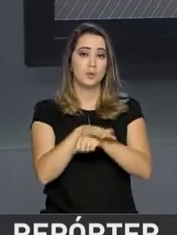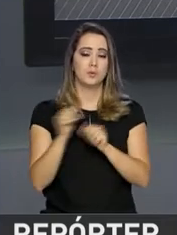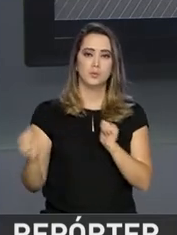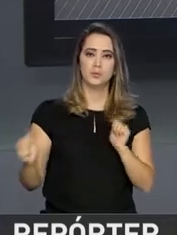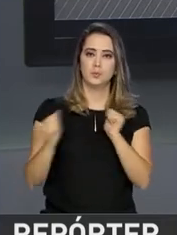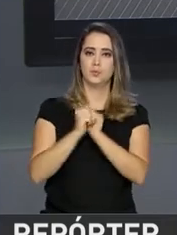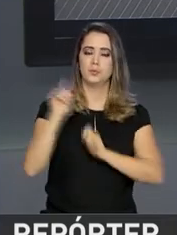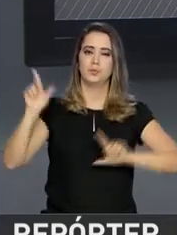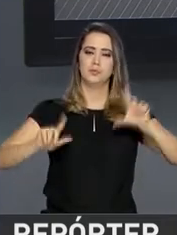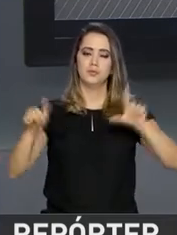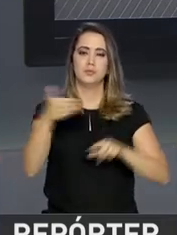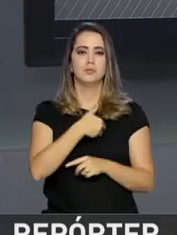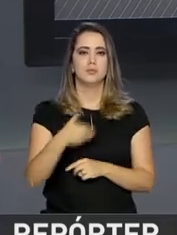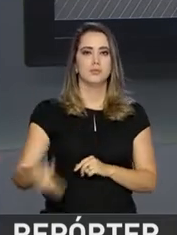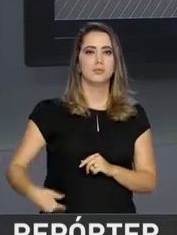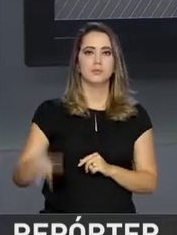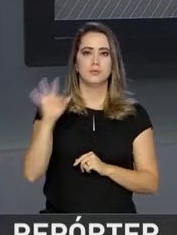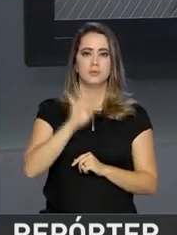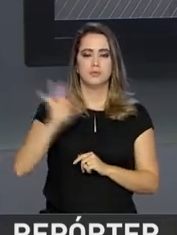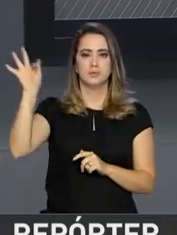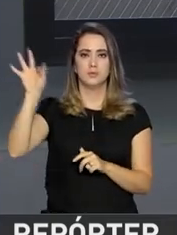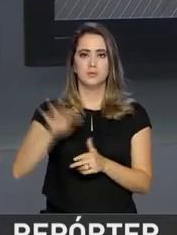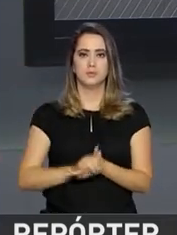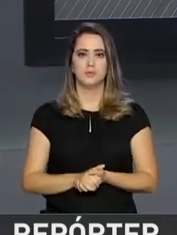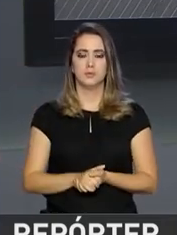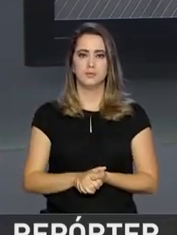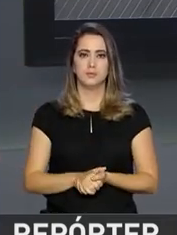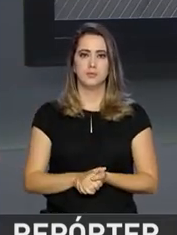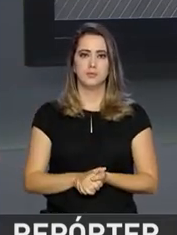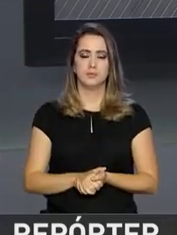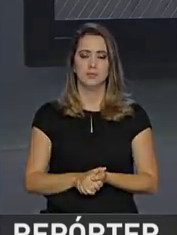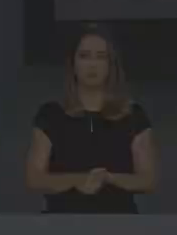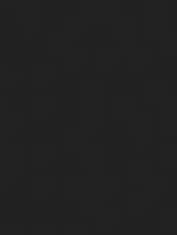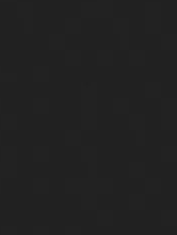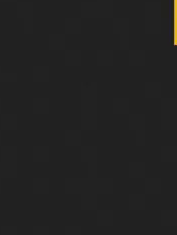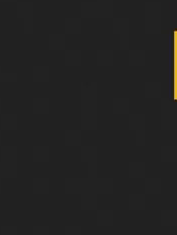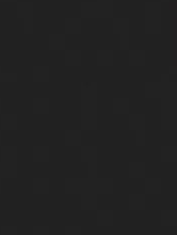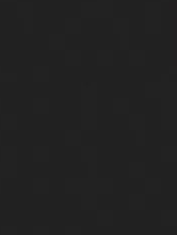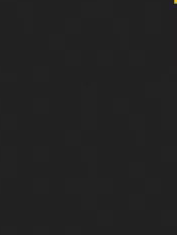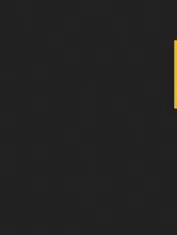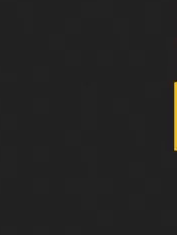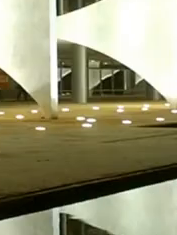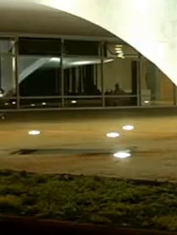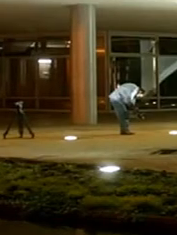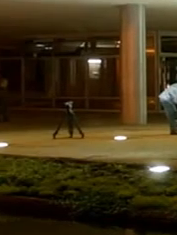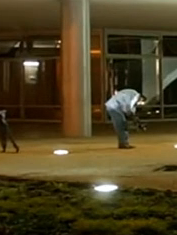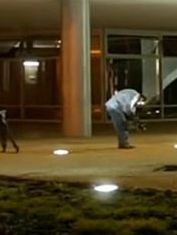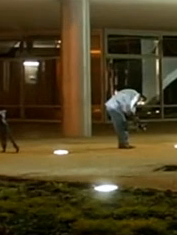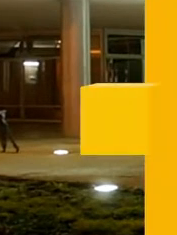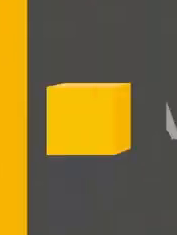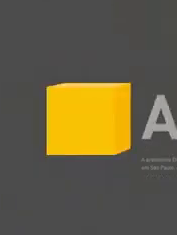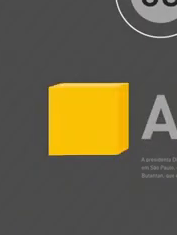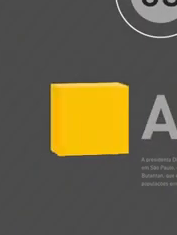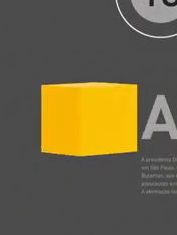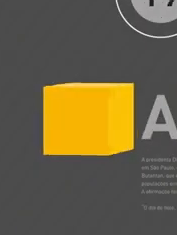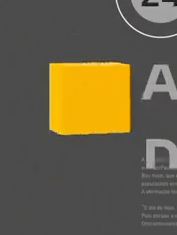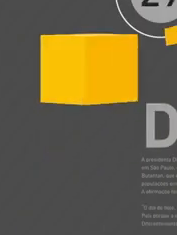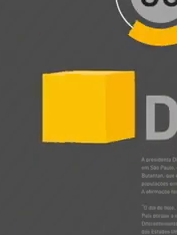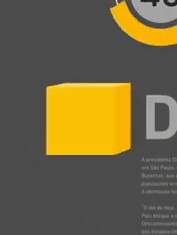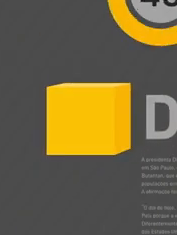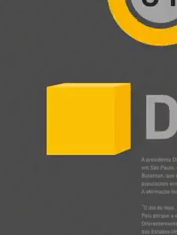você. Continue com a gente aqui na NBR, a TV do Governo Federal.